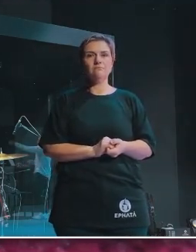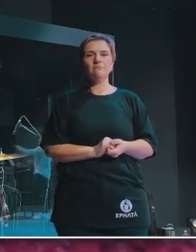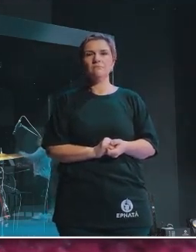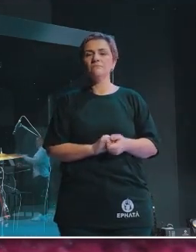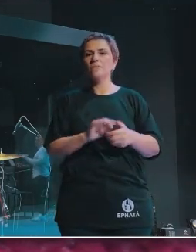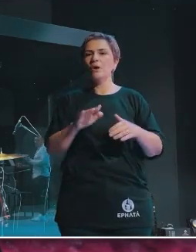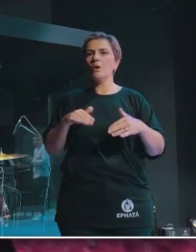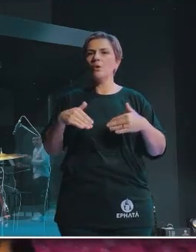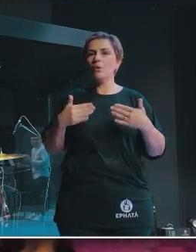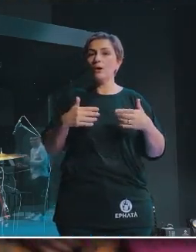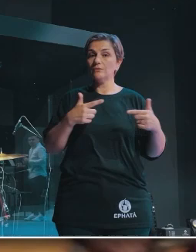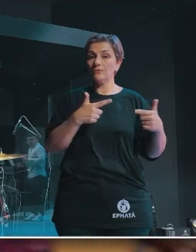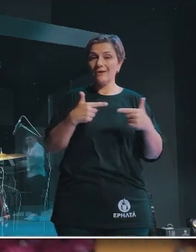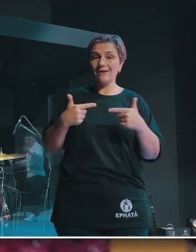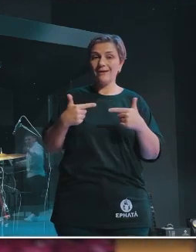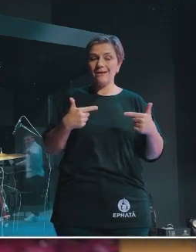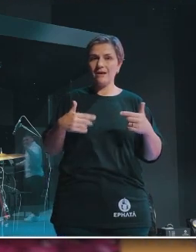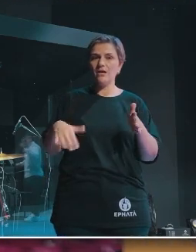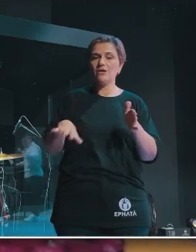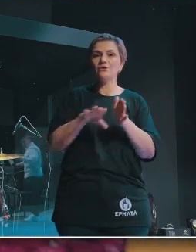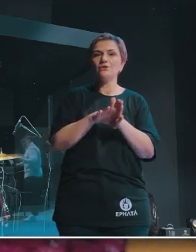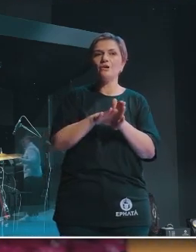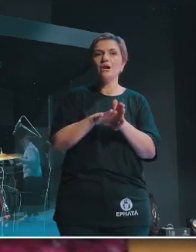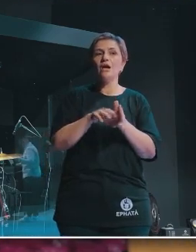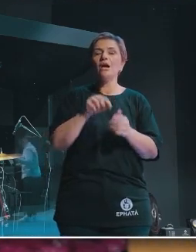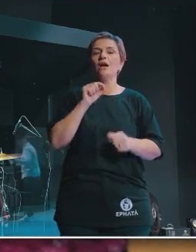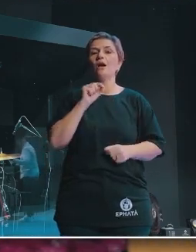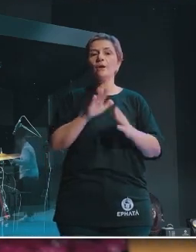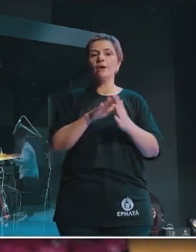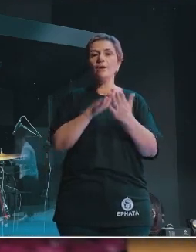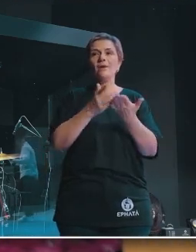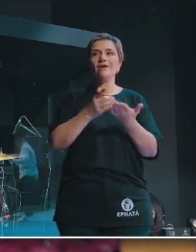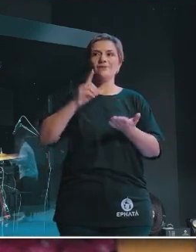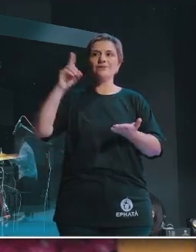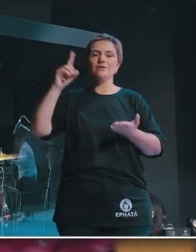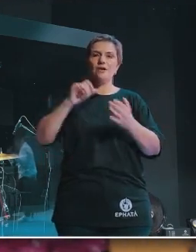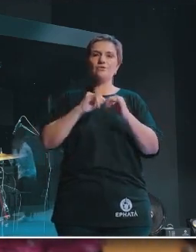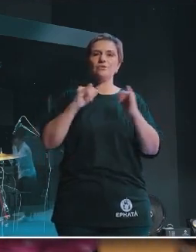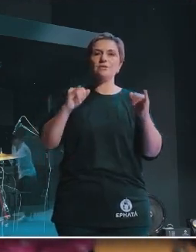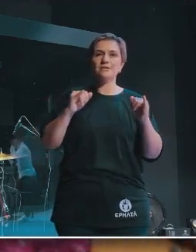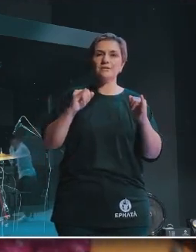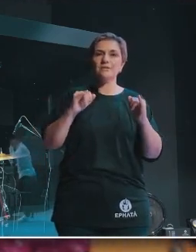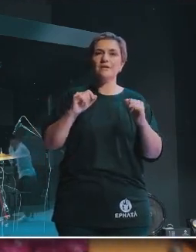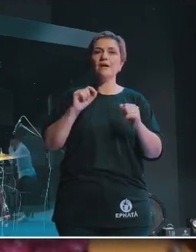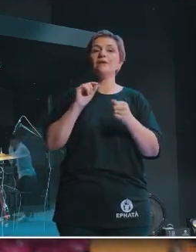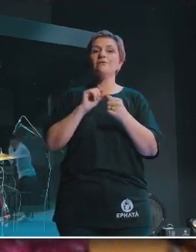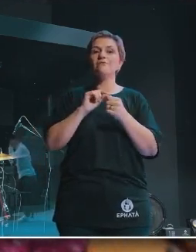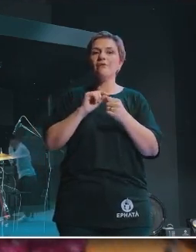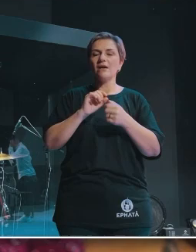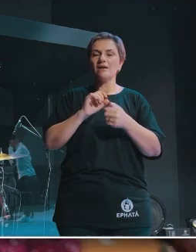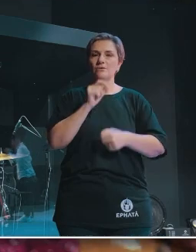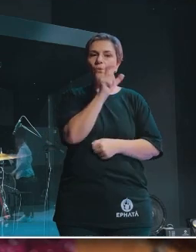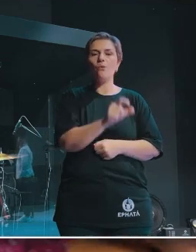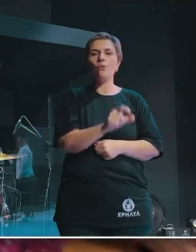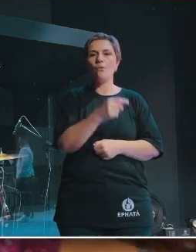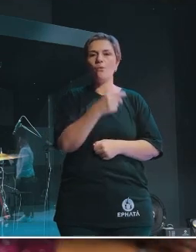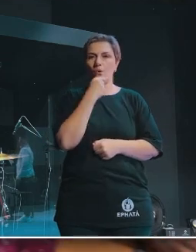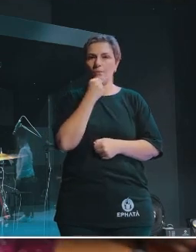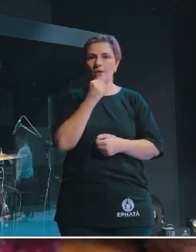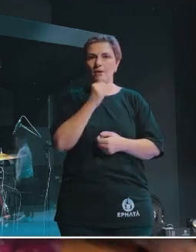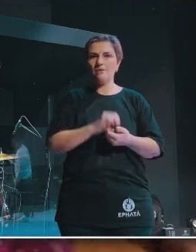Quando a guerra chega, o que é que a palavra vai dizer? Que Josafá buscou